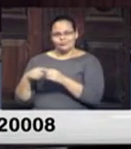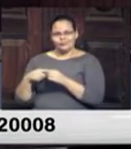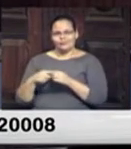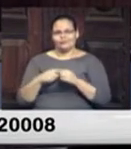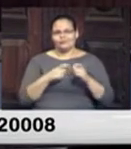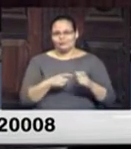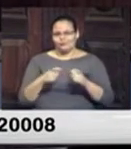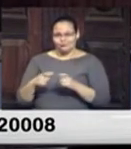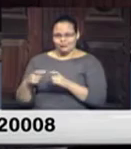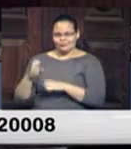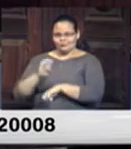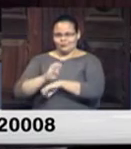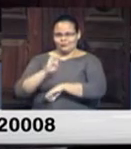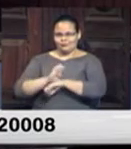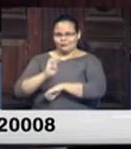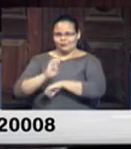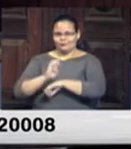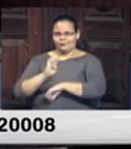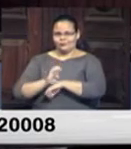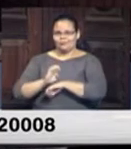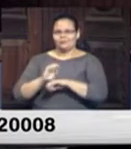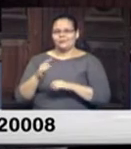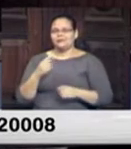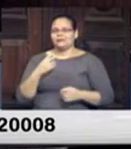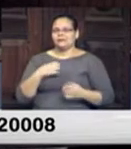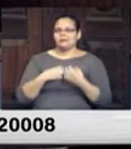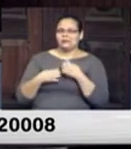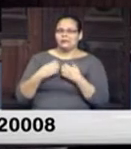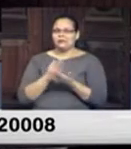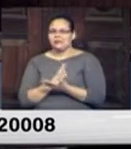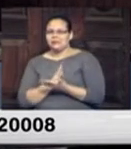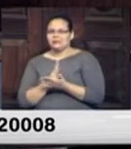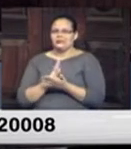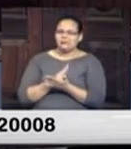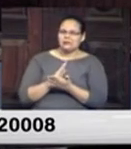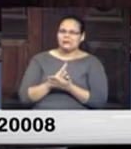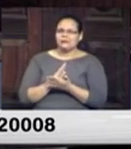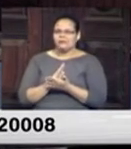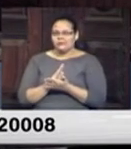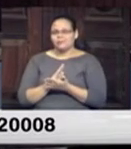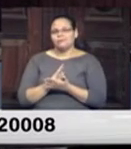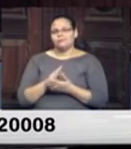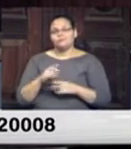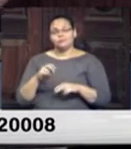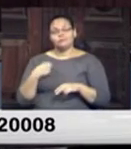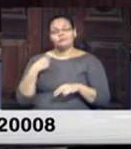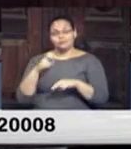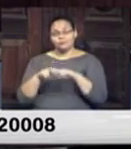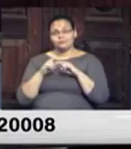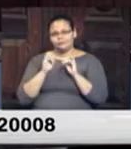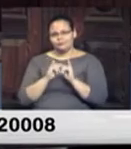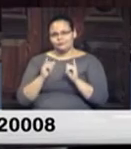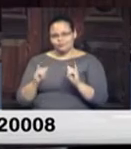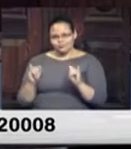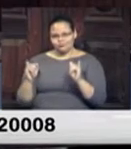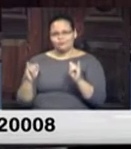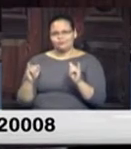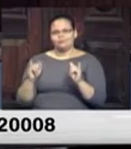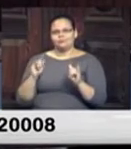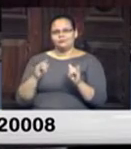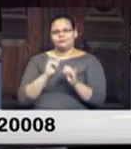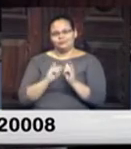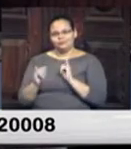regiões e municípios do nosso estado, muita inquietação, muito desassossego pelas notícias, pelos rumores,